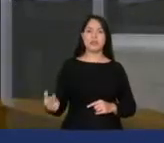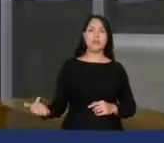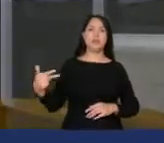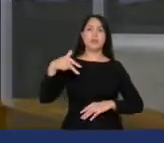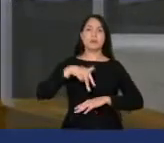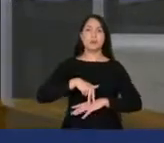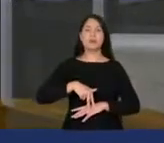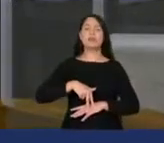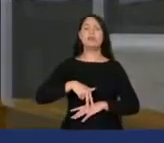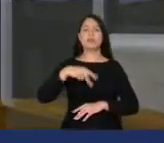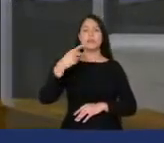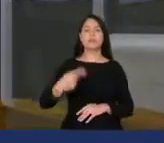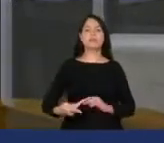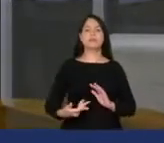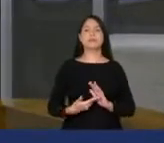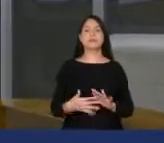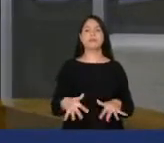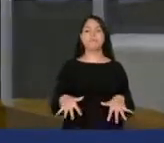Senhor presidente,